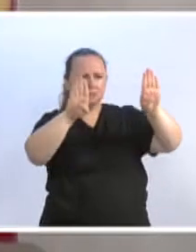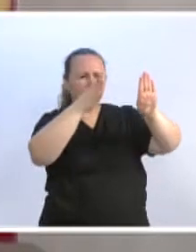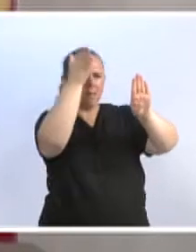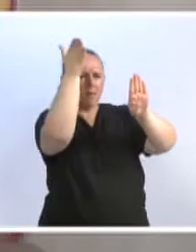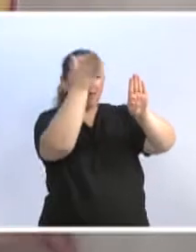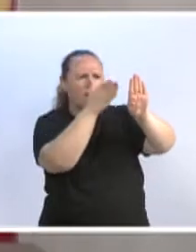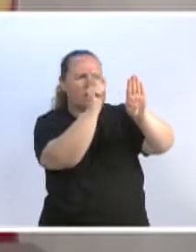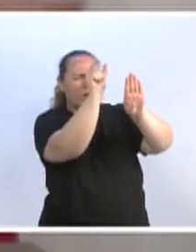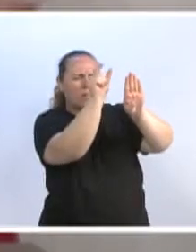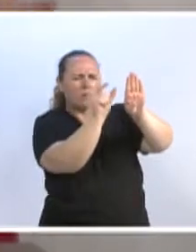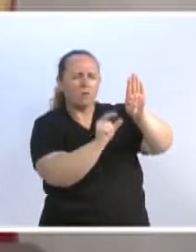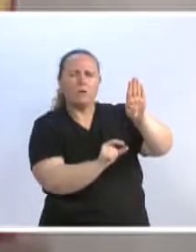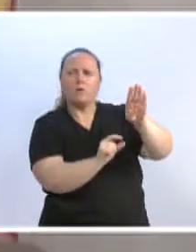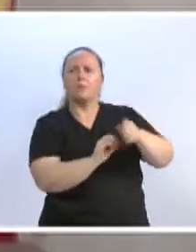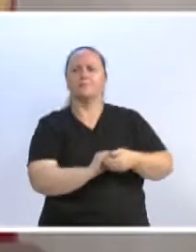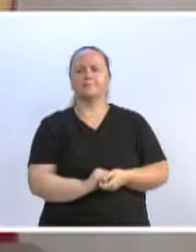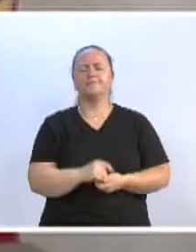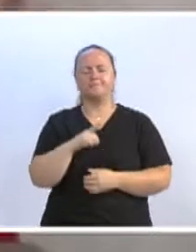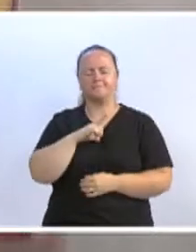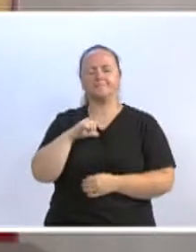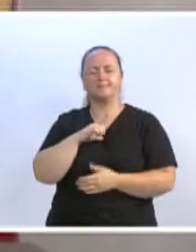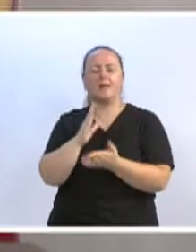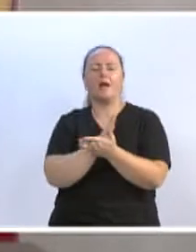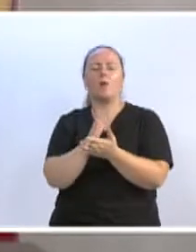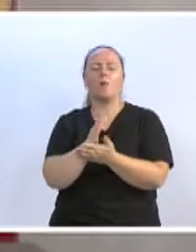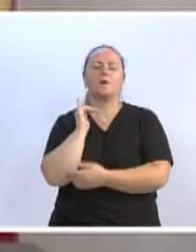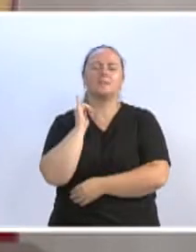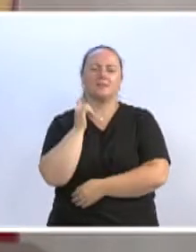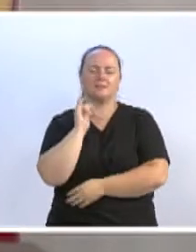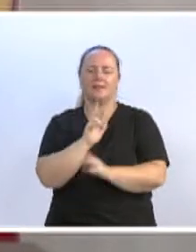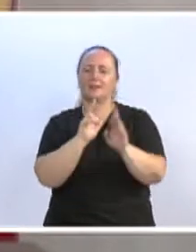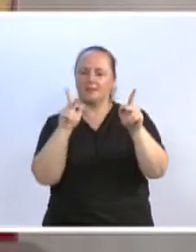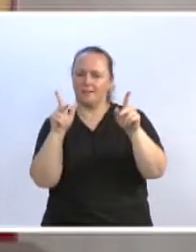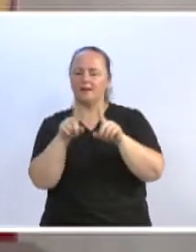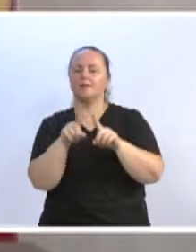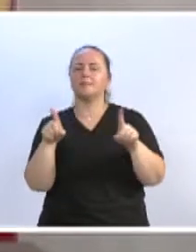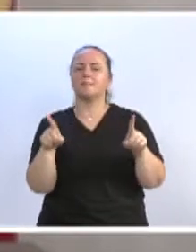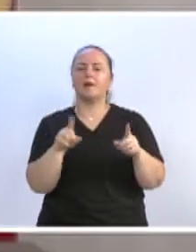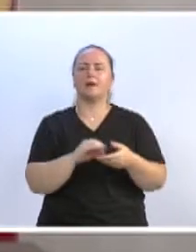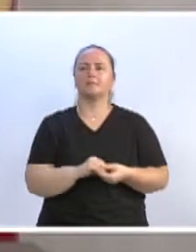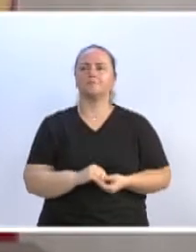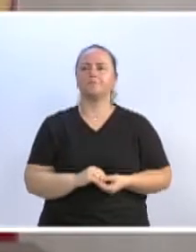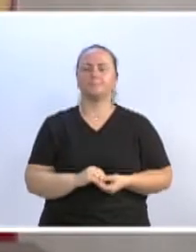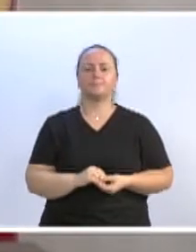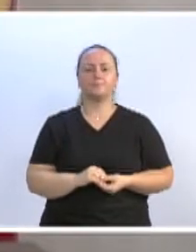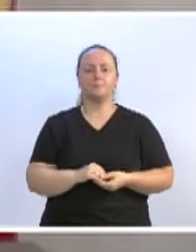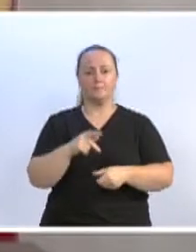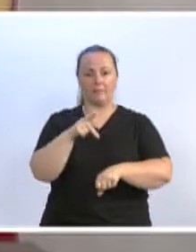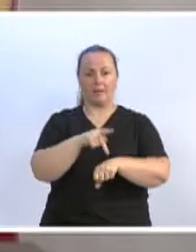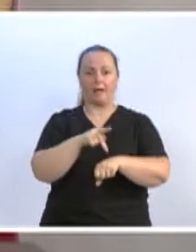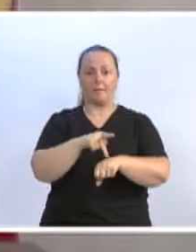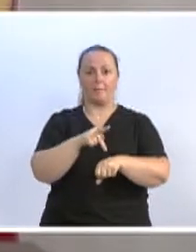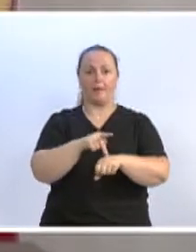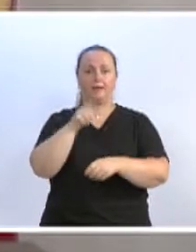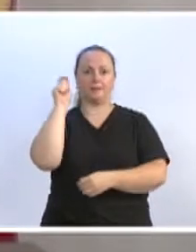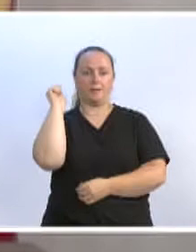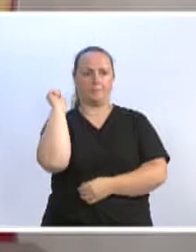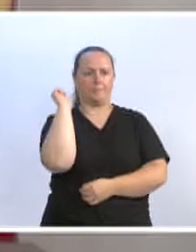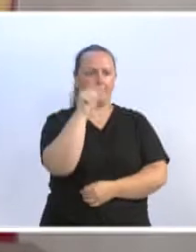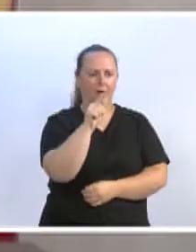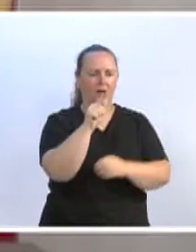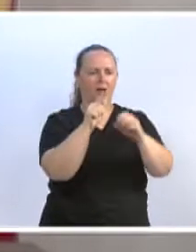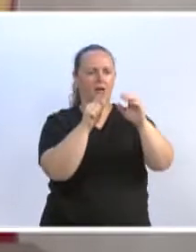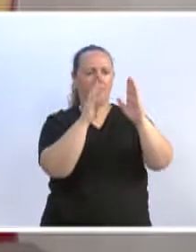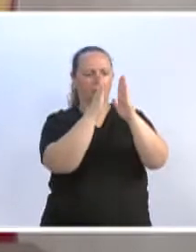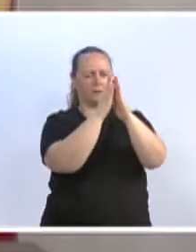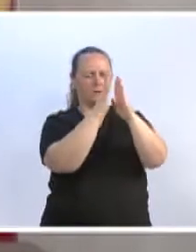e existem pequenas diferenças na narrativa, mas ele joga uma pedra ali dentro daquela fenda, quem sabe para